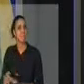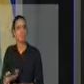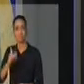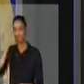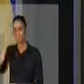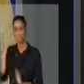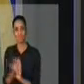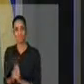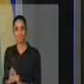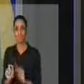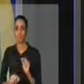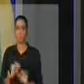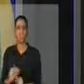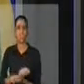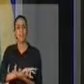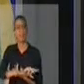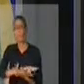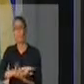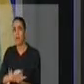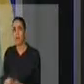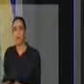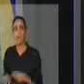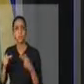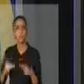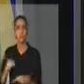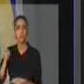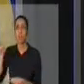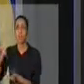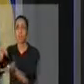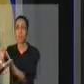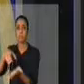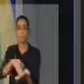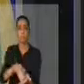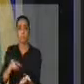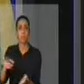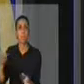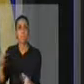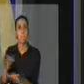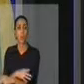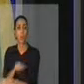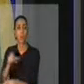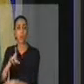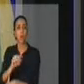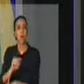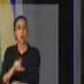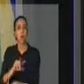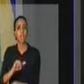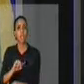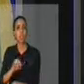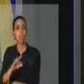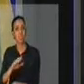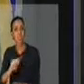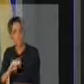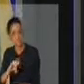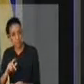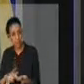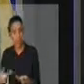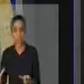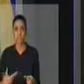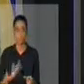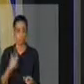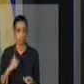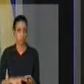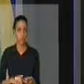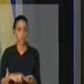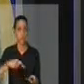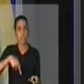aconteça, os CACONs e UNACONs de todo o Estado estão preparados para efetuar o tratamento da radioterapia, da quimioterapia e da cirurgia,